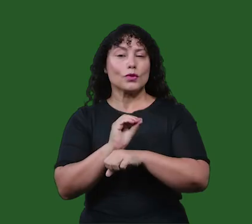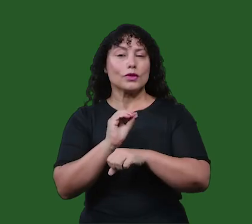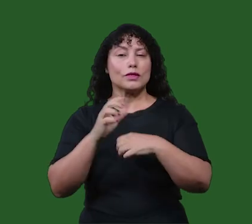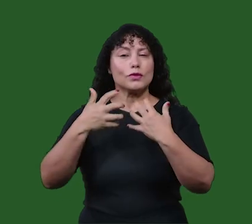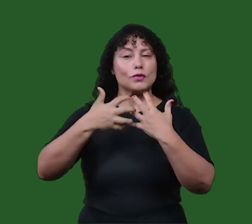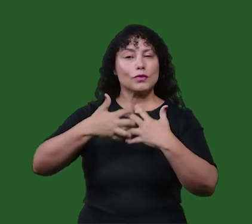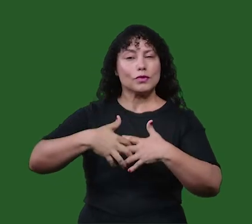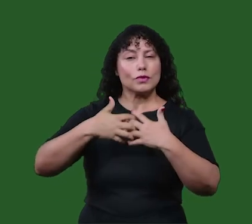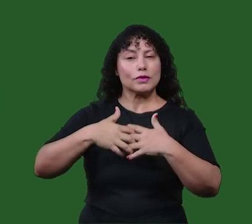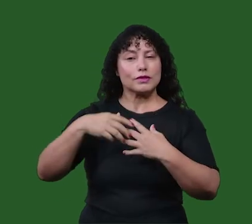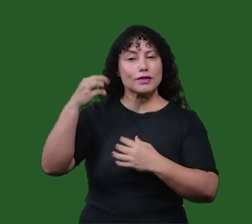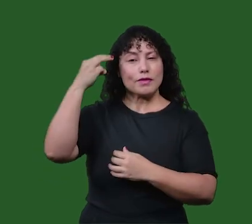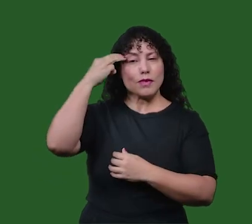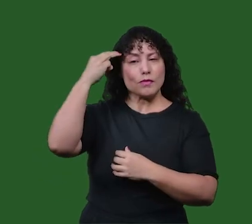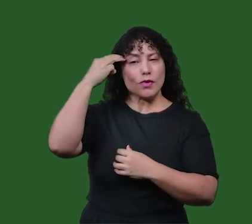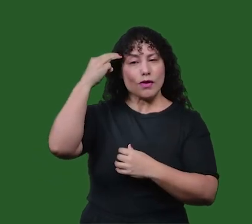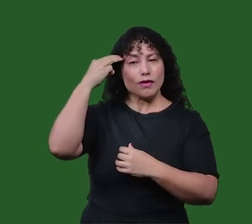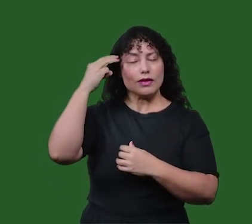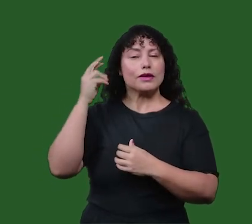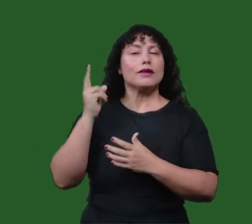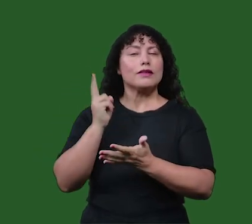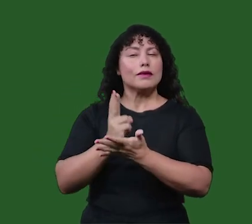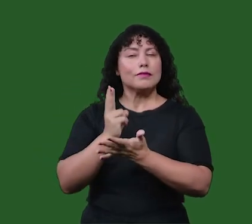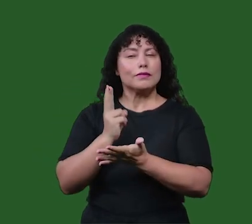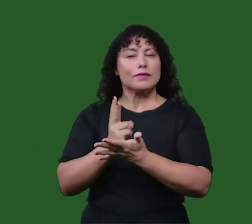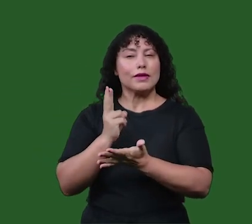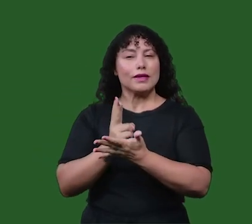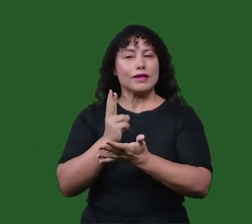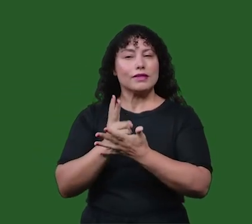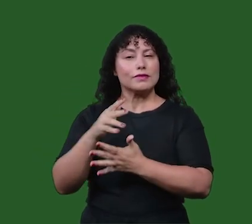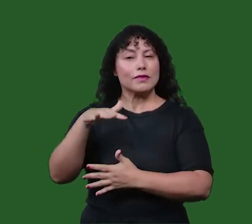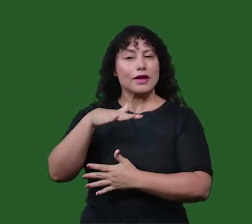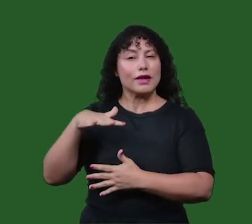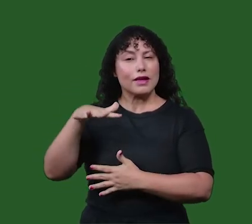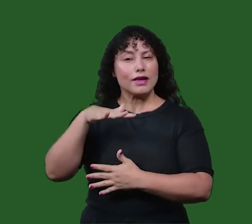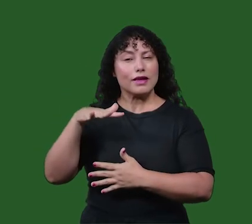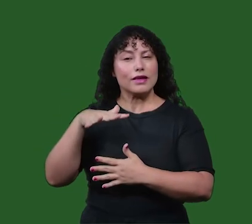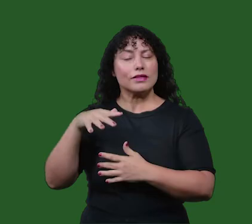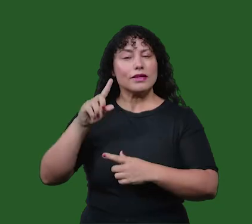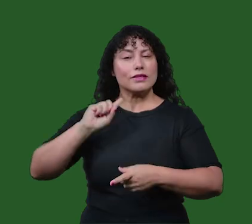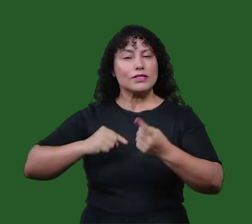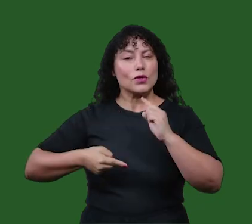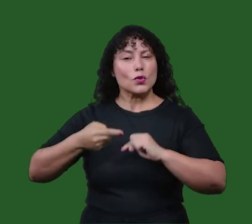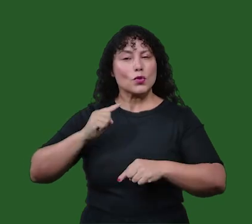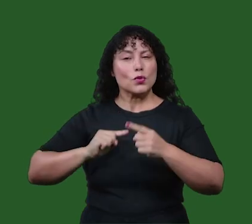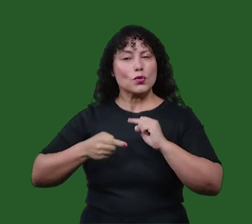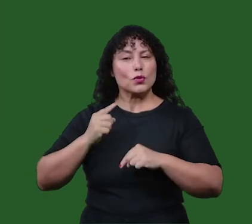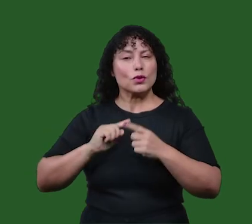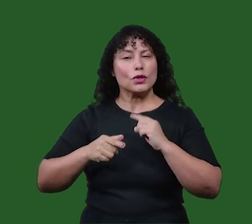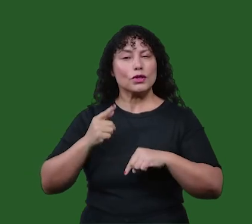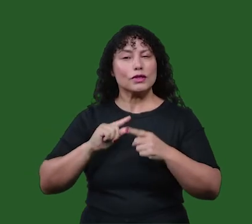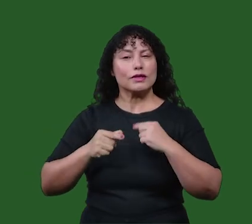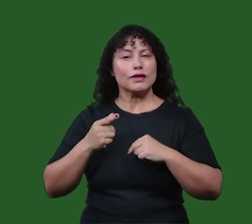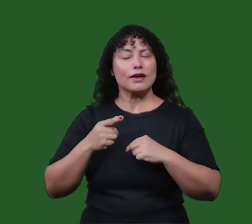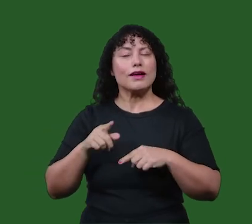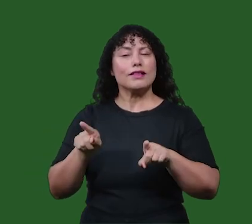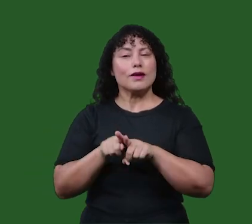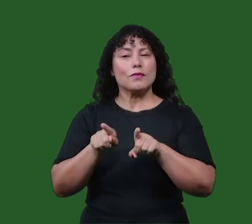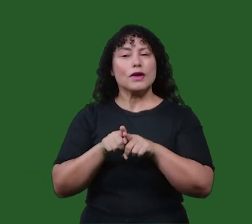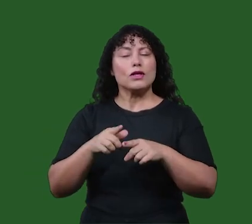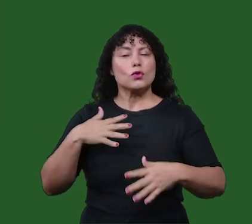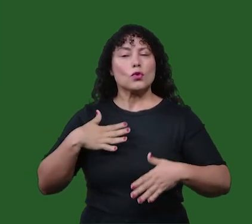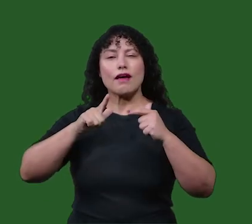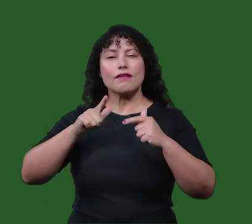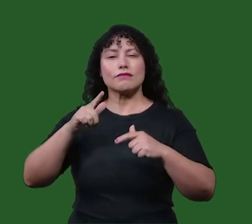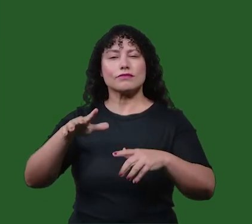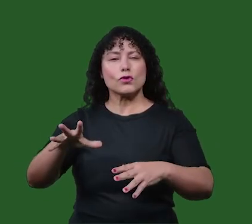cuida também do processamento da memória e nessa mesma região, nesse mesmo circuito, também cuida do sistema de recompensa